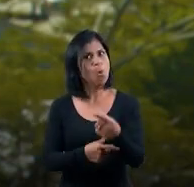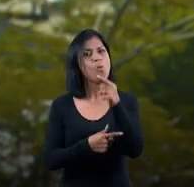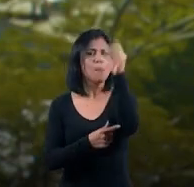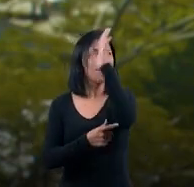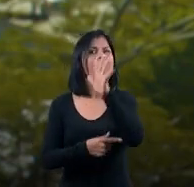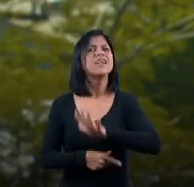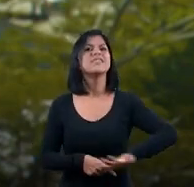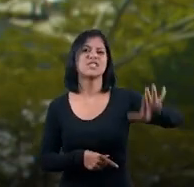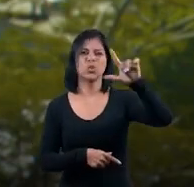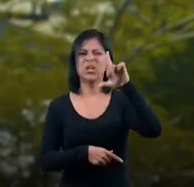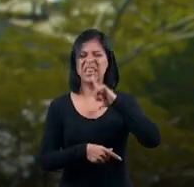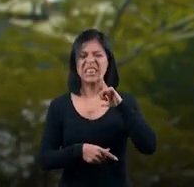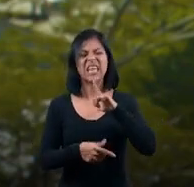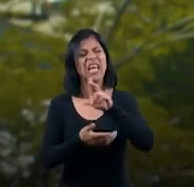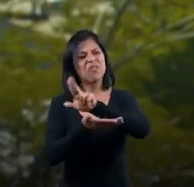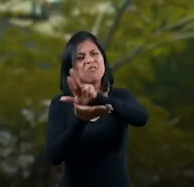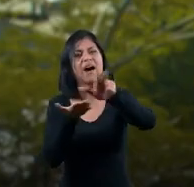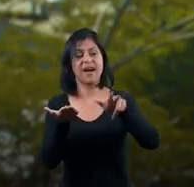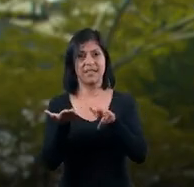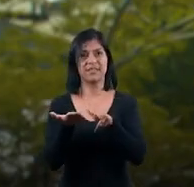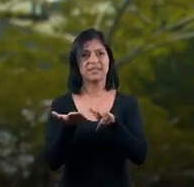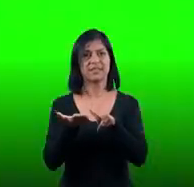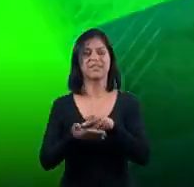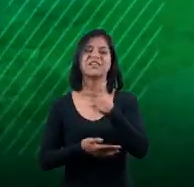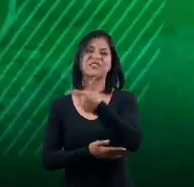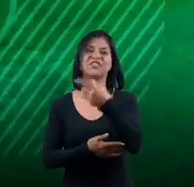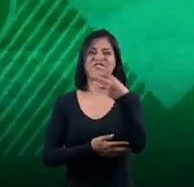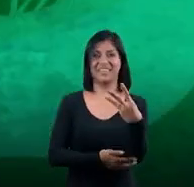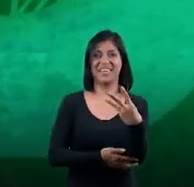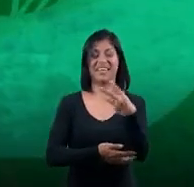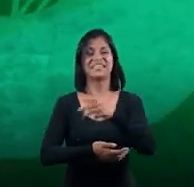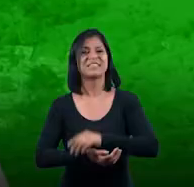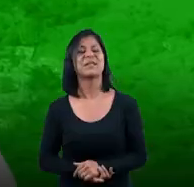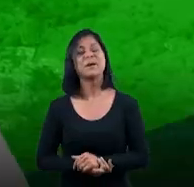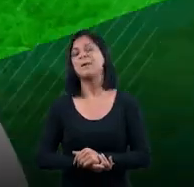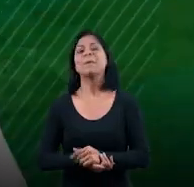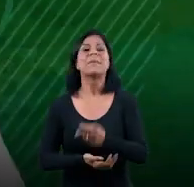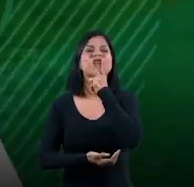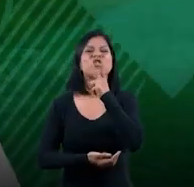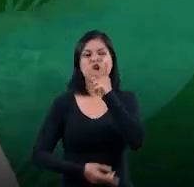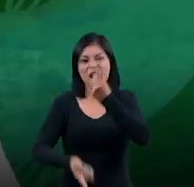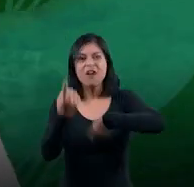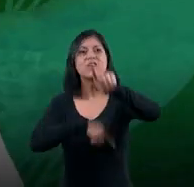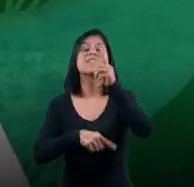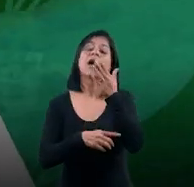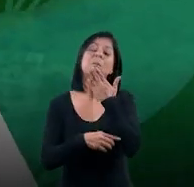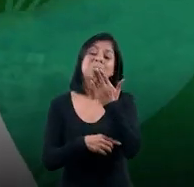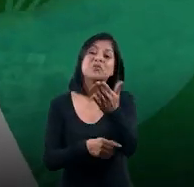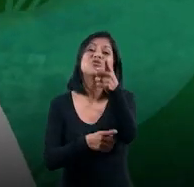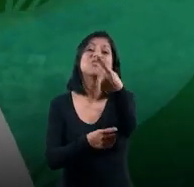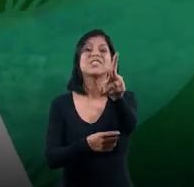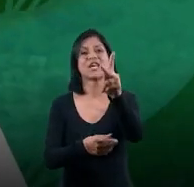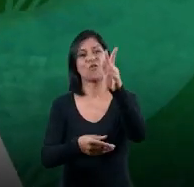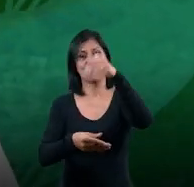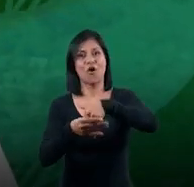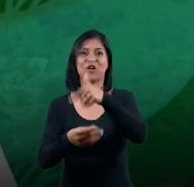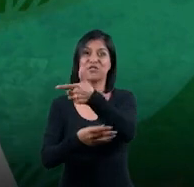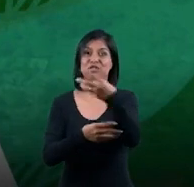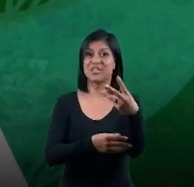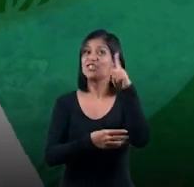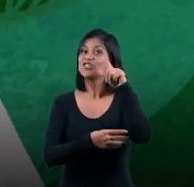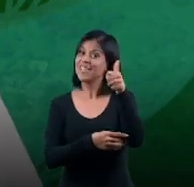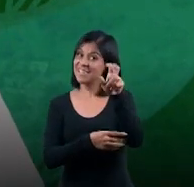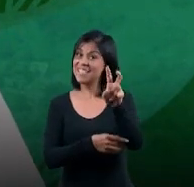Brasil, conforme atestam vários institutos de renome. 23! Para fazer Vitória avançar, eu preciso do seu voto